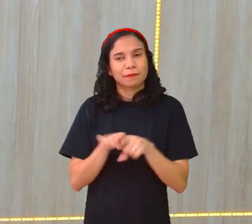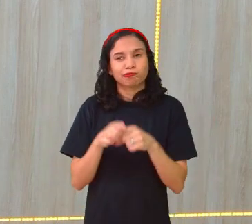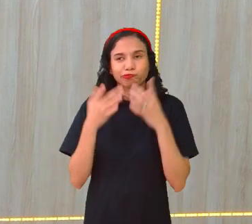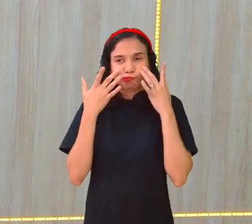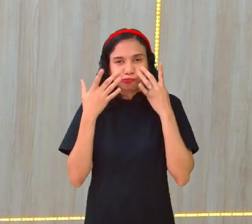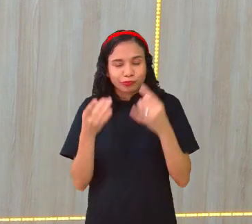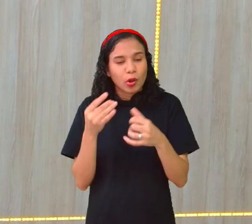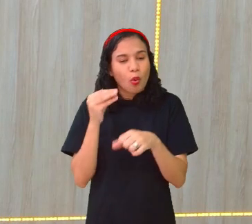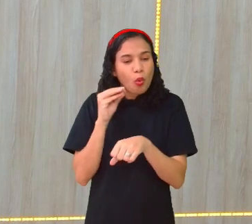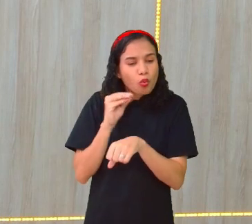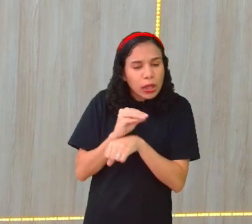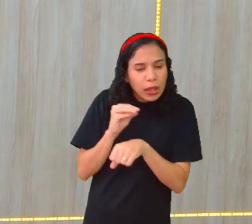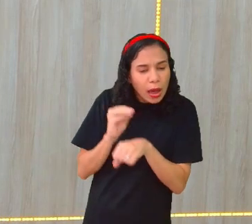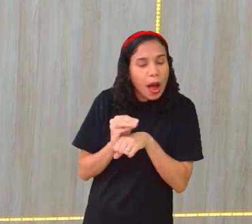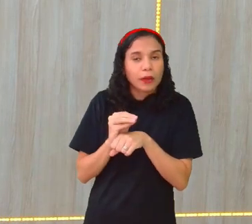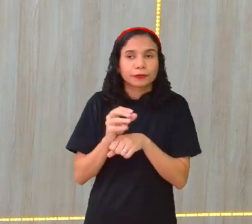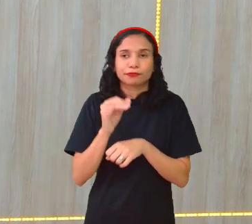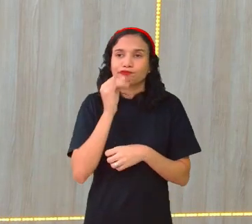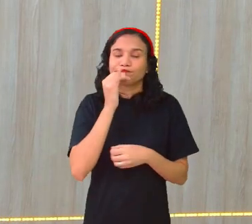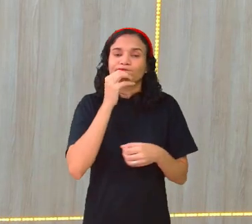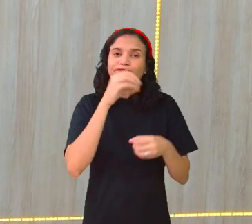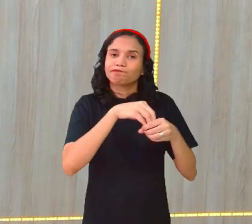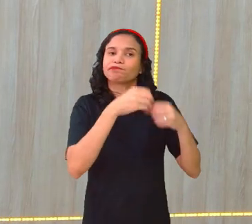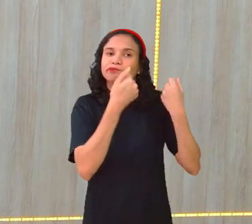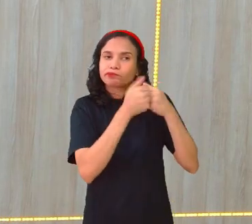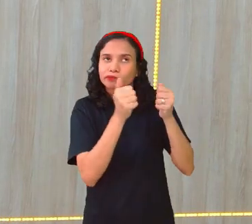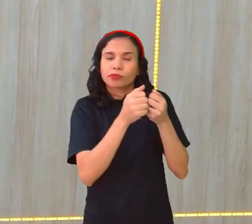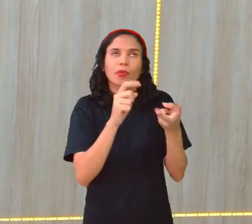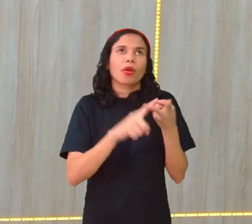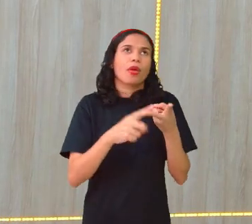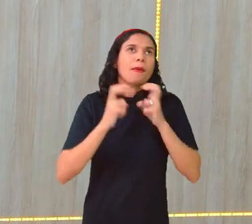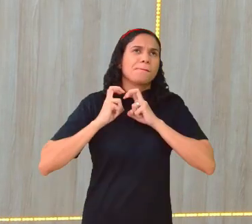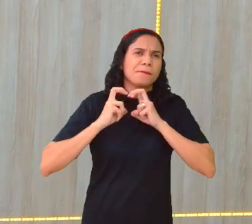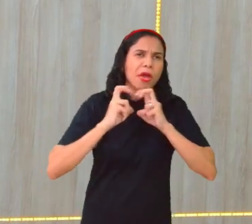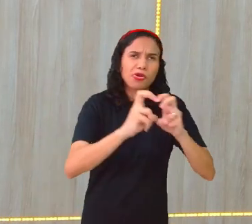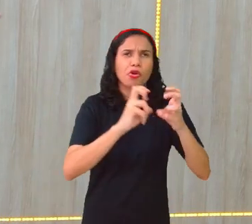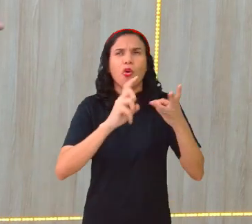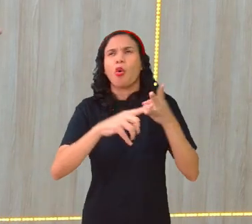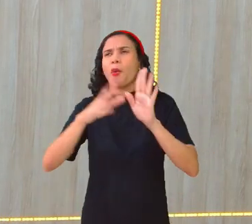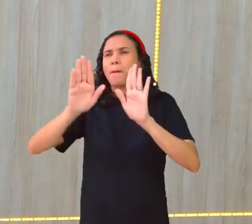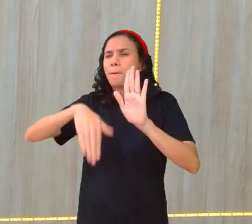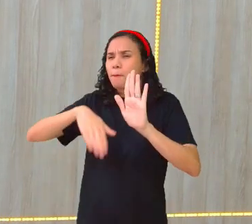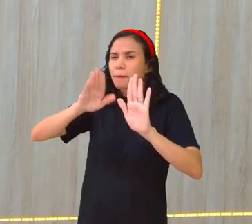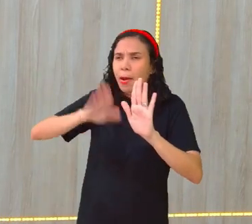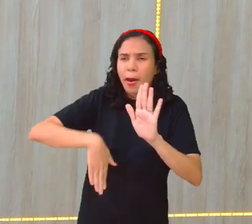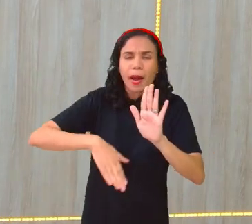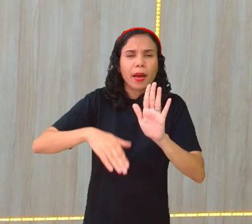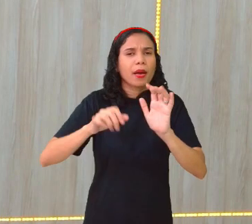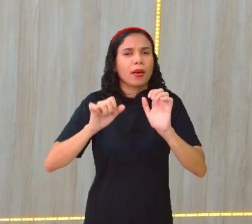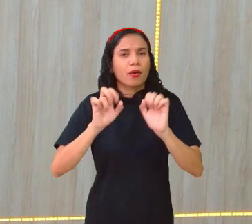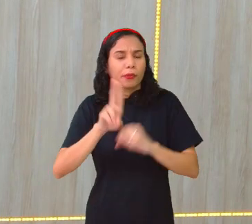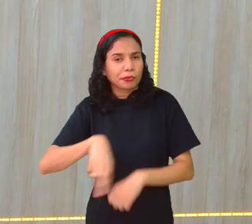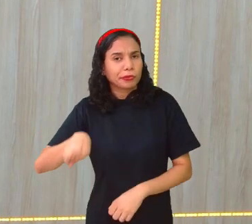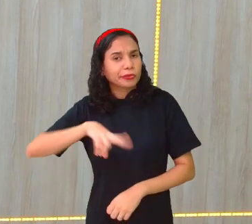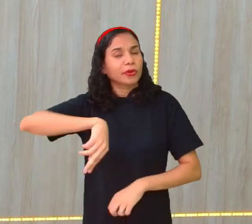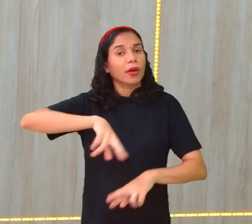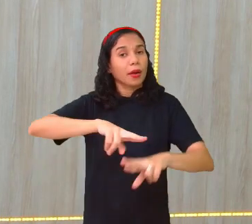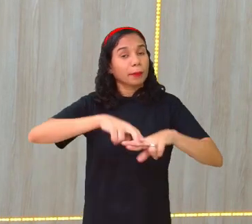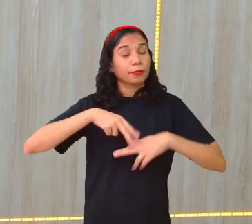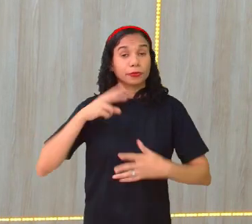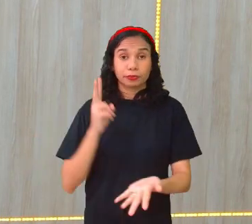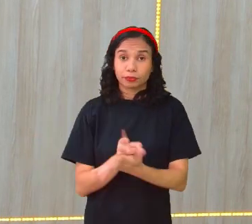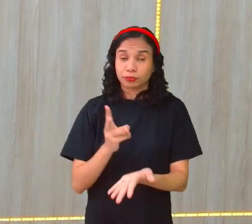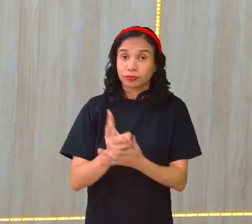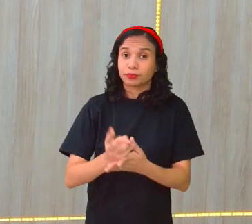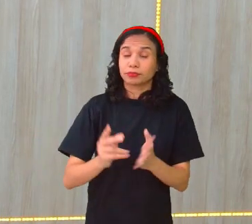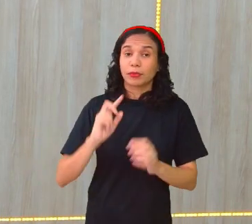cuidado, não é? No ônibus também, metrô, nas praias que podemos usufruir. Então, sempre